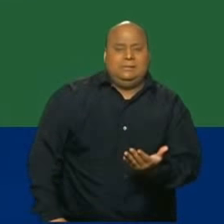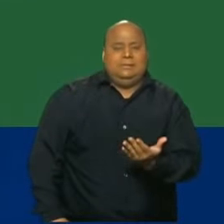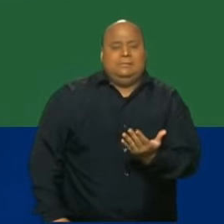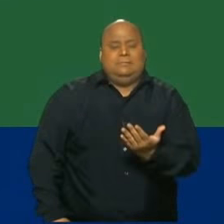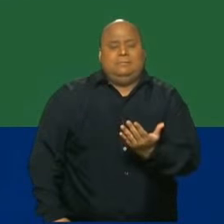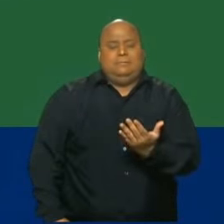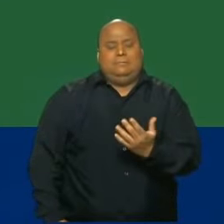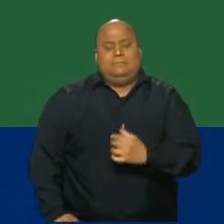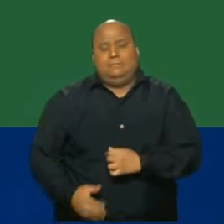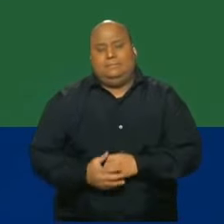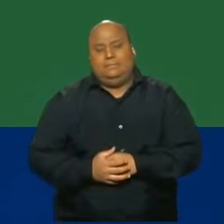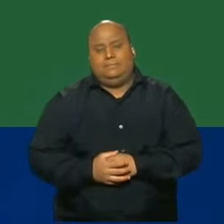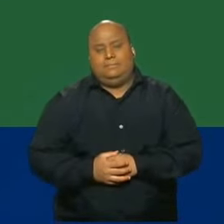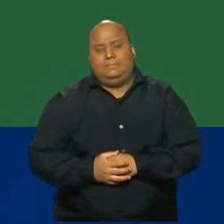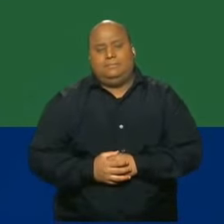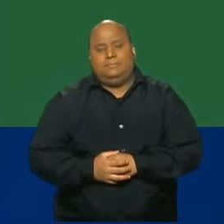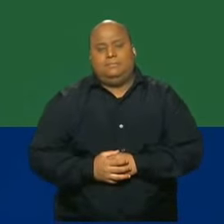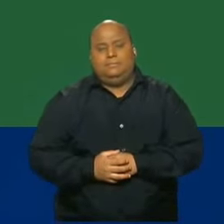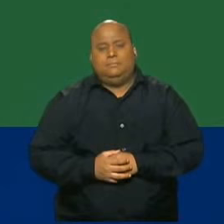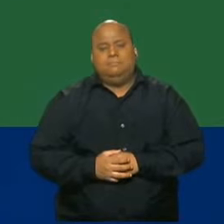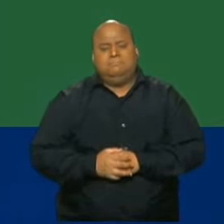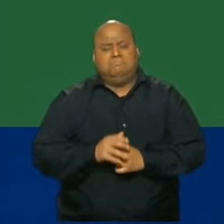Malgani. Parabéns. Nome de...